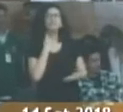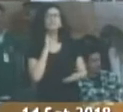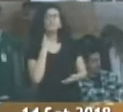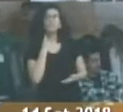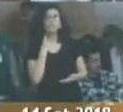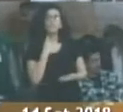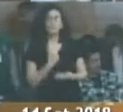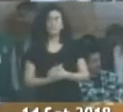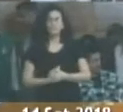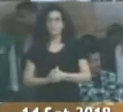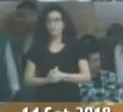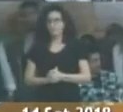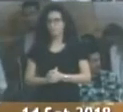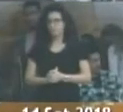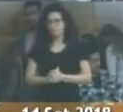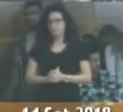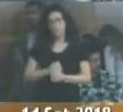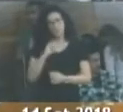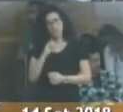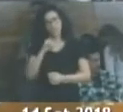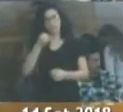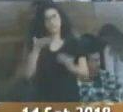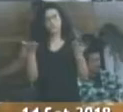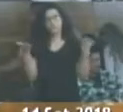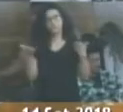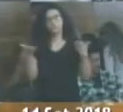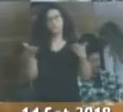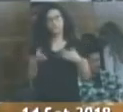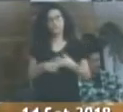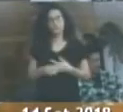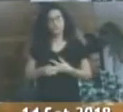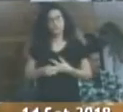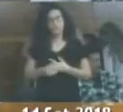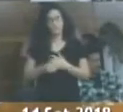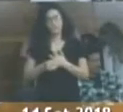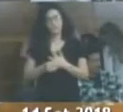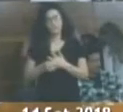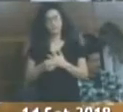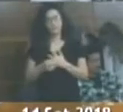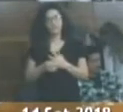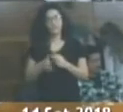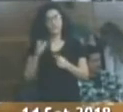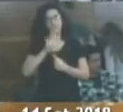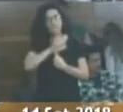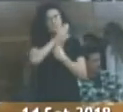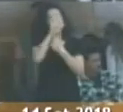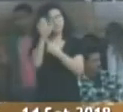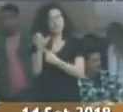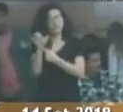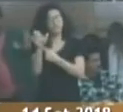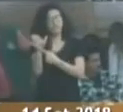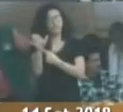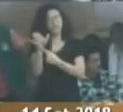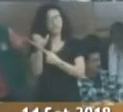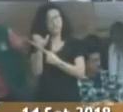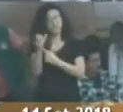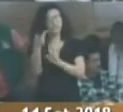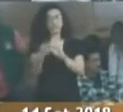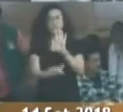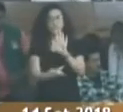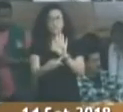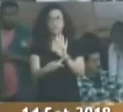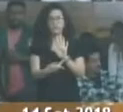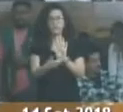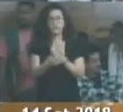essa oportunidade que nós temos hoje aqui de falar e de apresentar uma proposta,